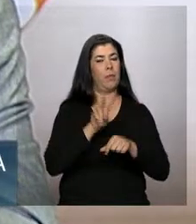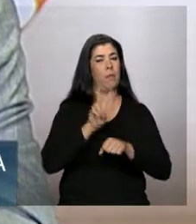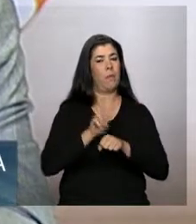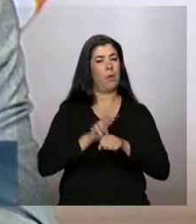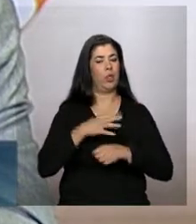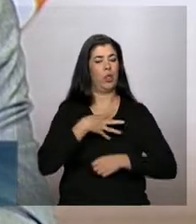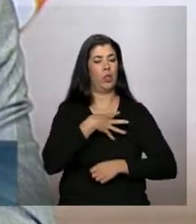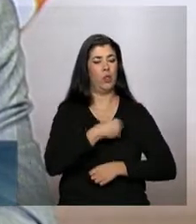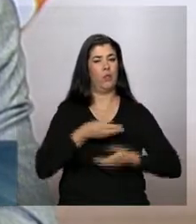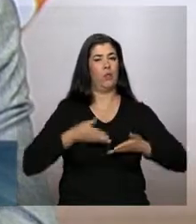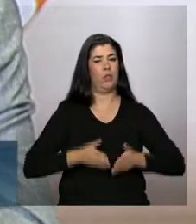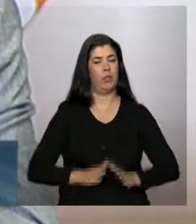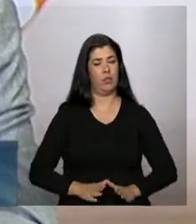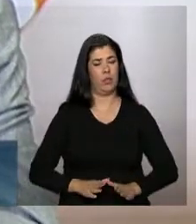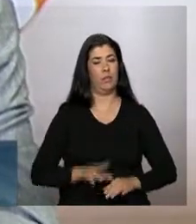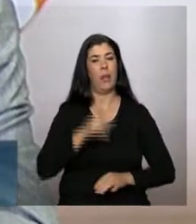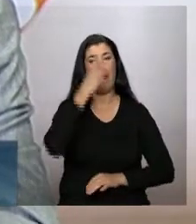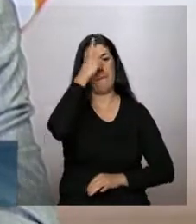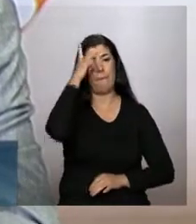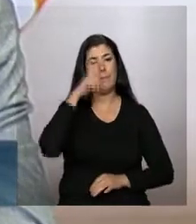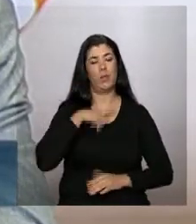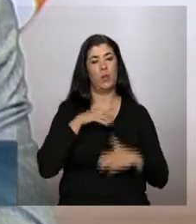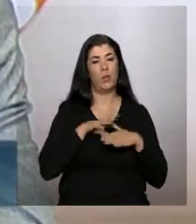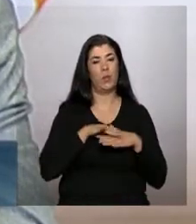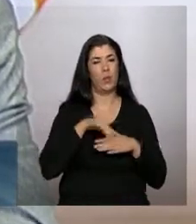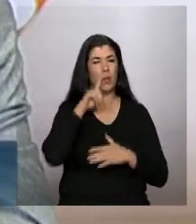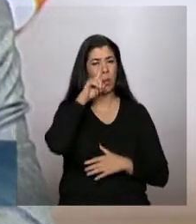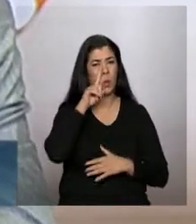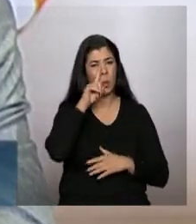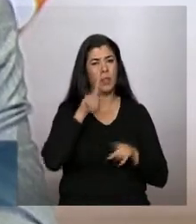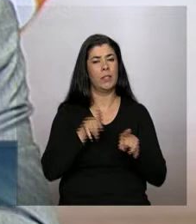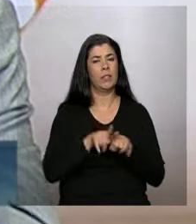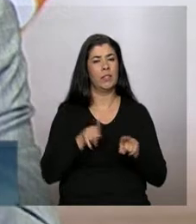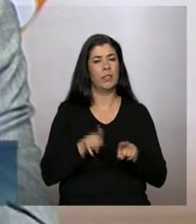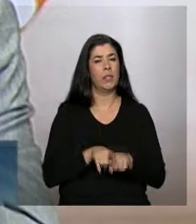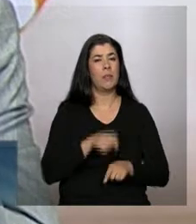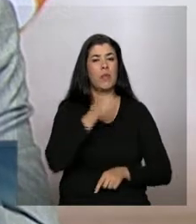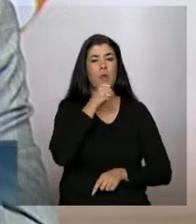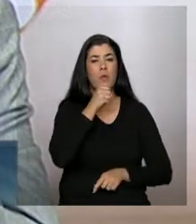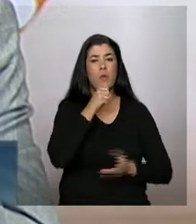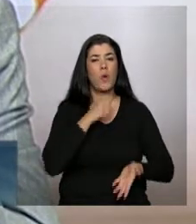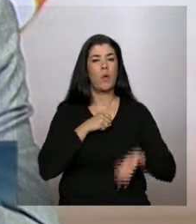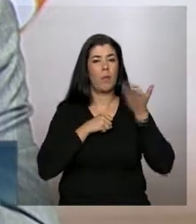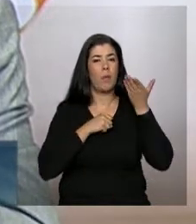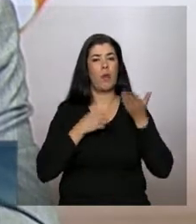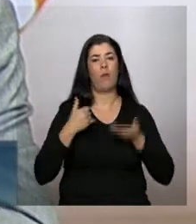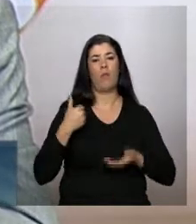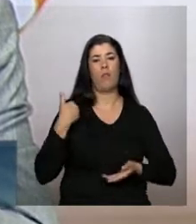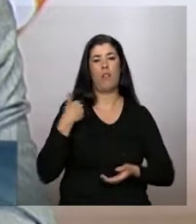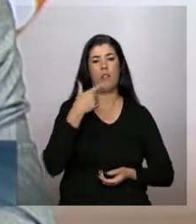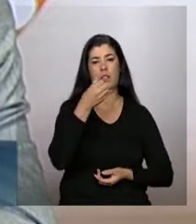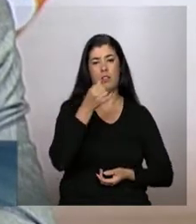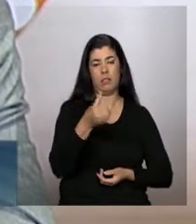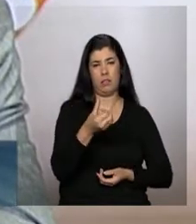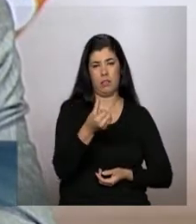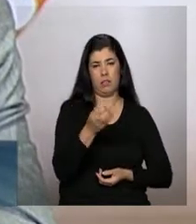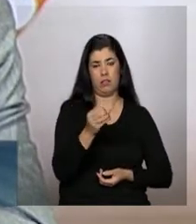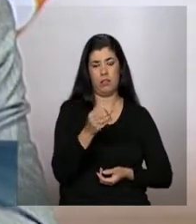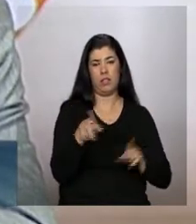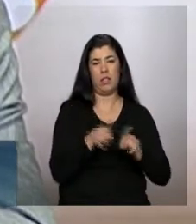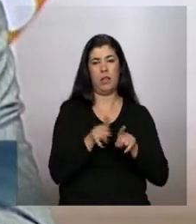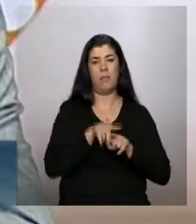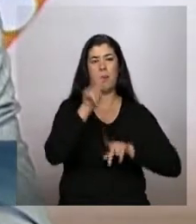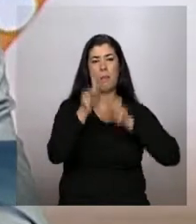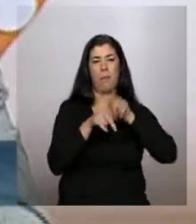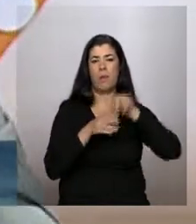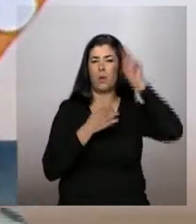portadores de doenças crônicas, idosos acima de 60 anos, população indígena,